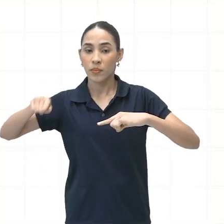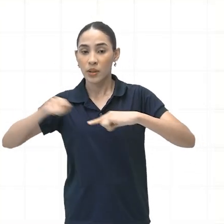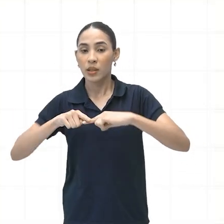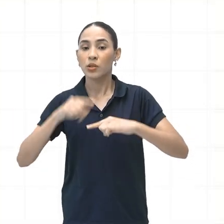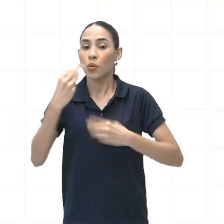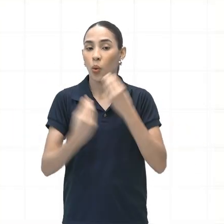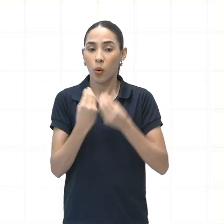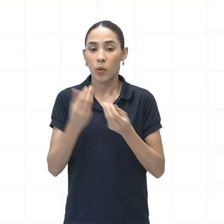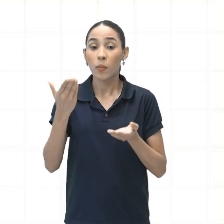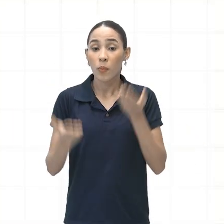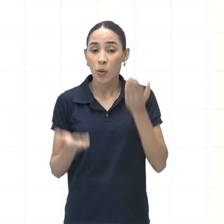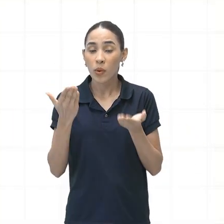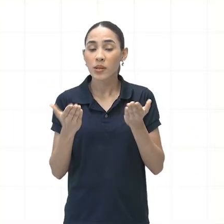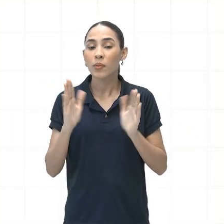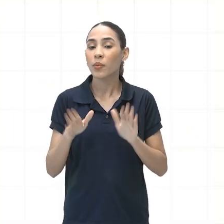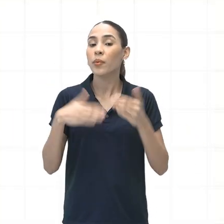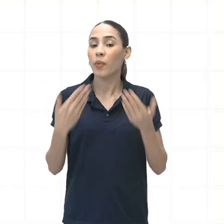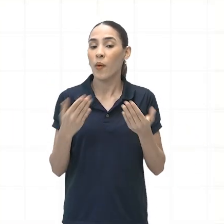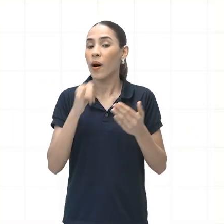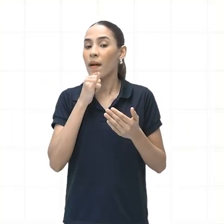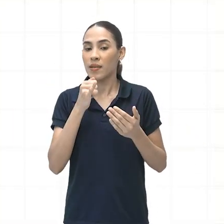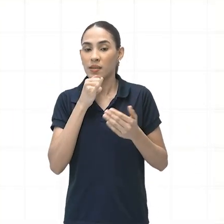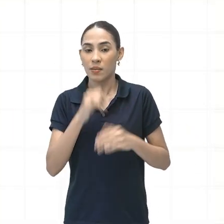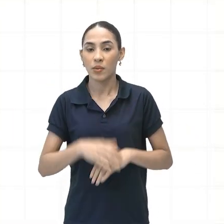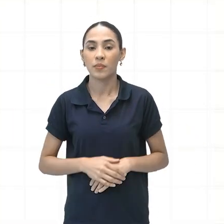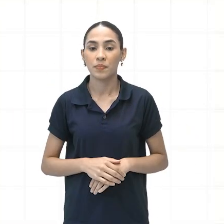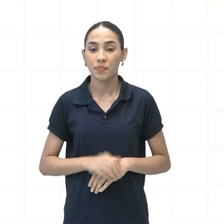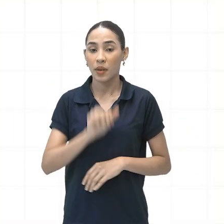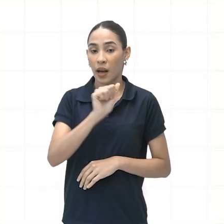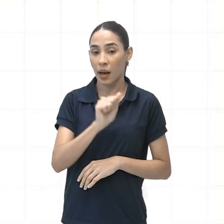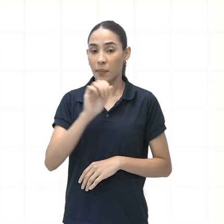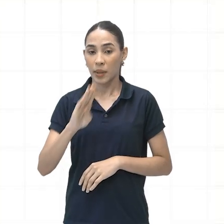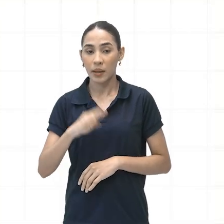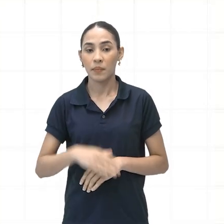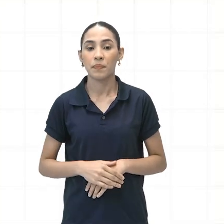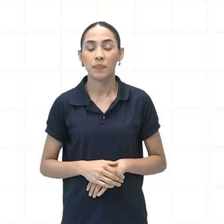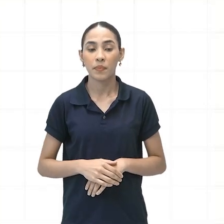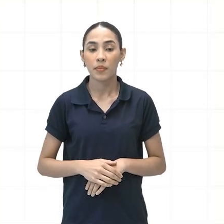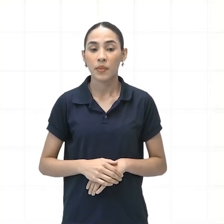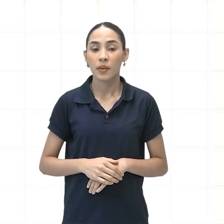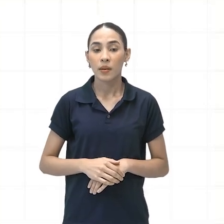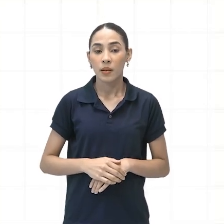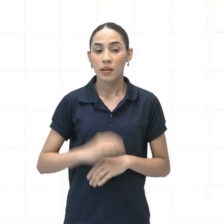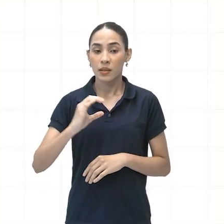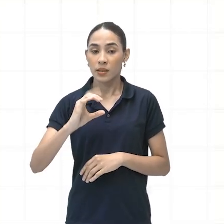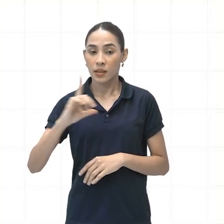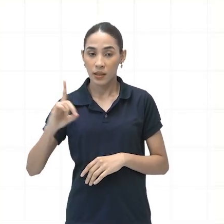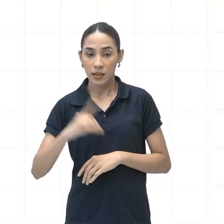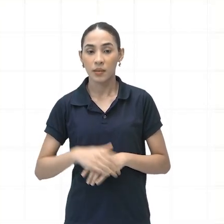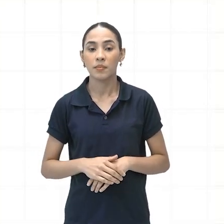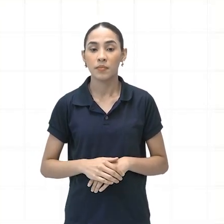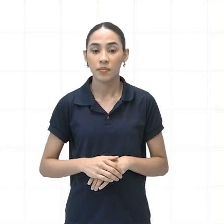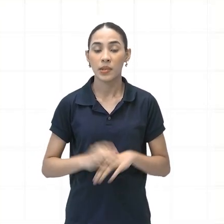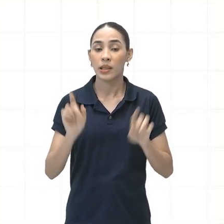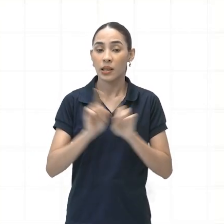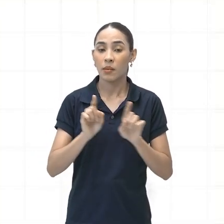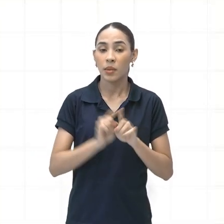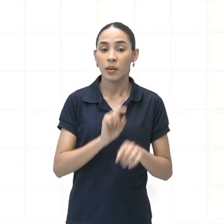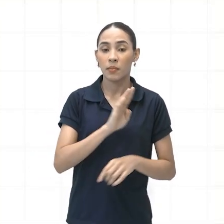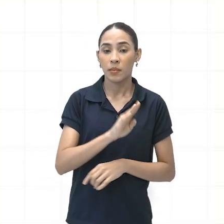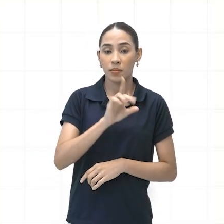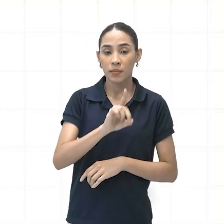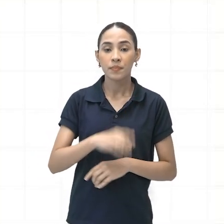da proporção. Que proporção? Essa proporção aqui, ó. AB está para CD, assim